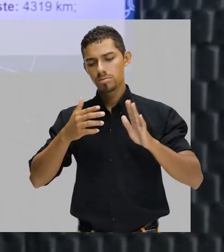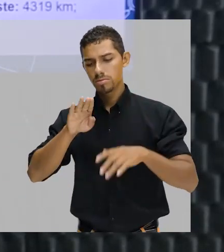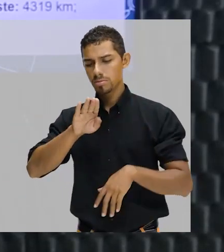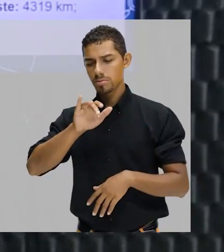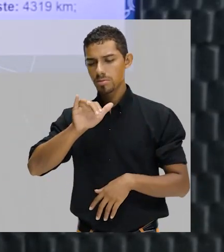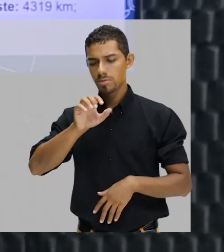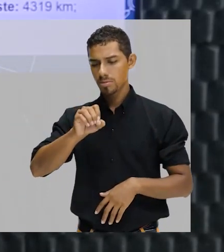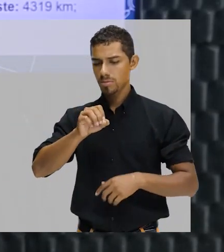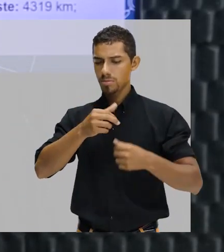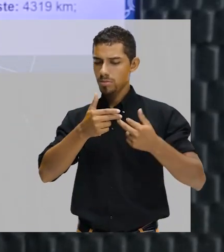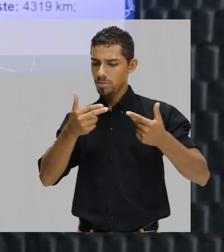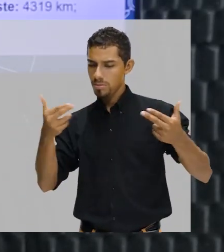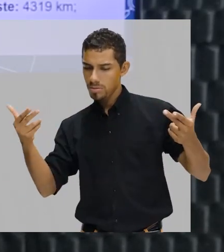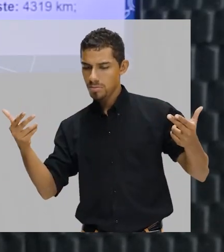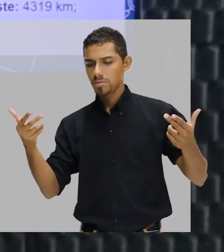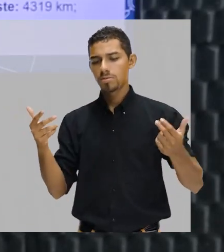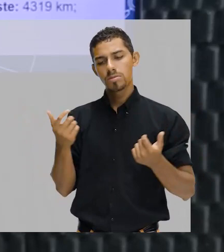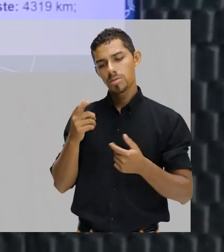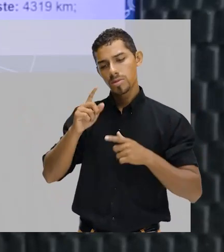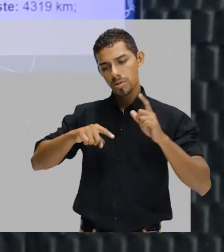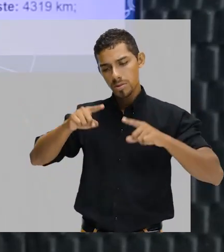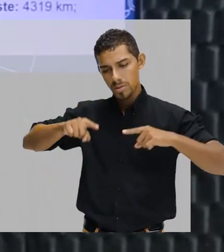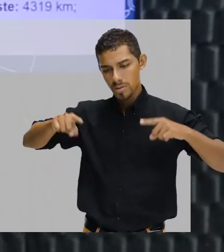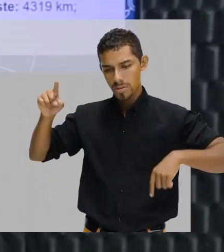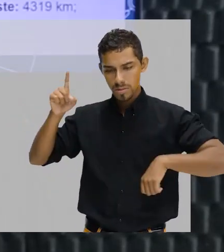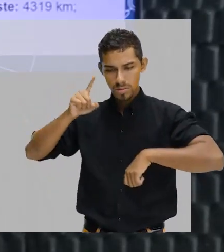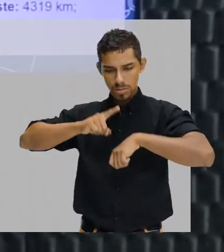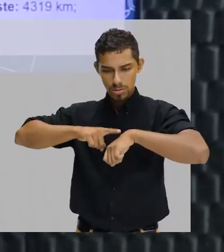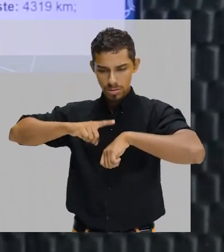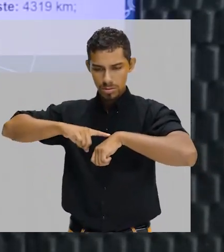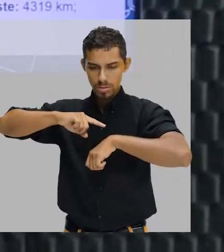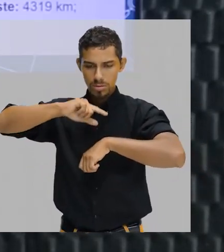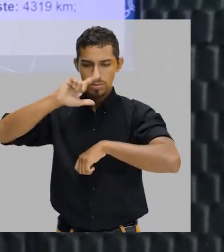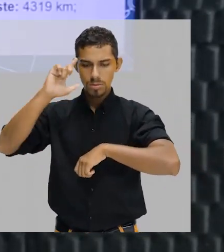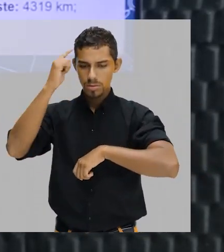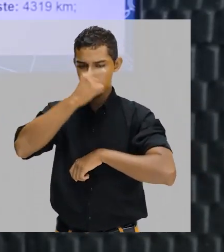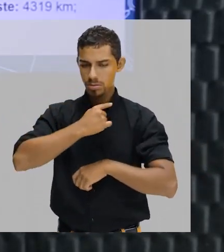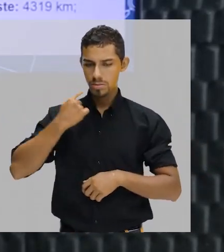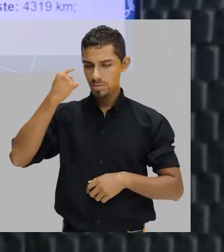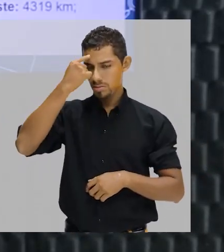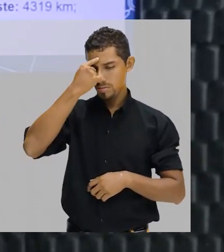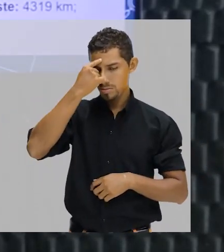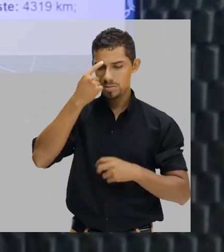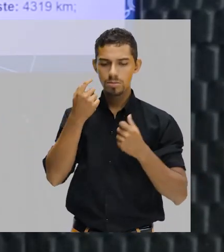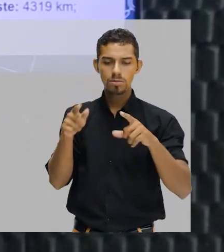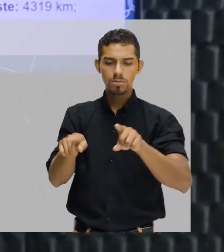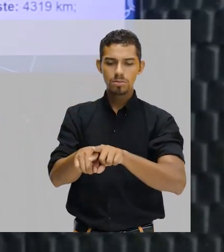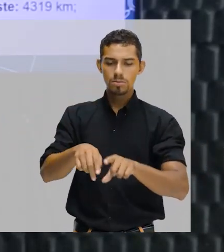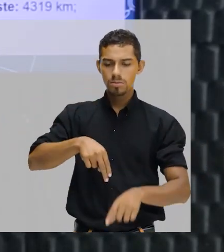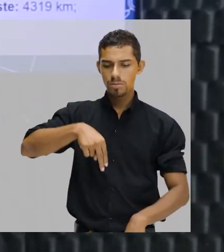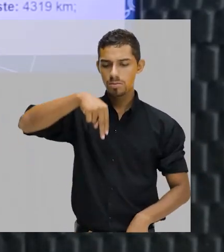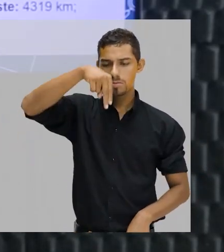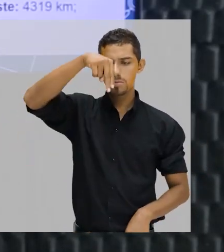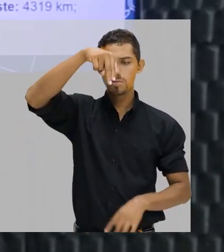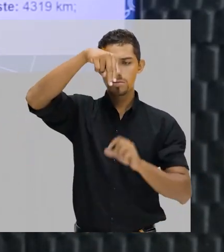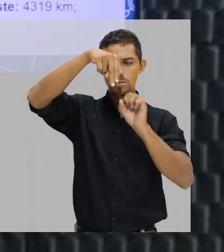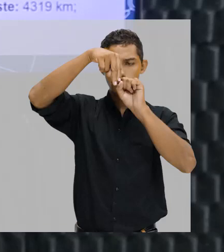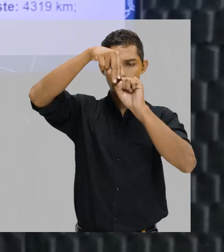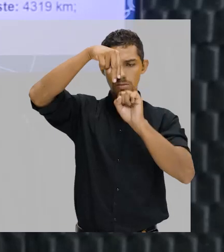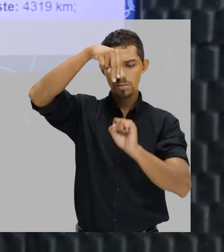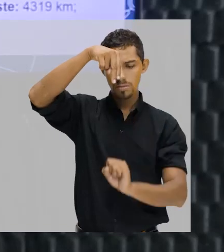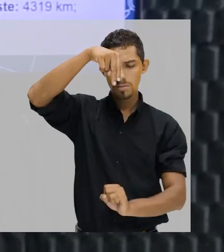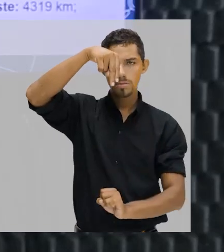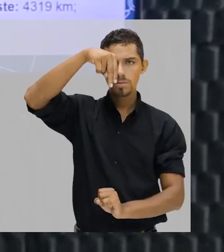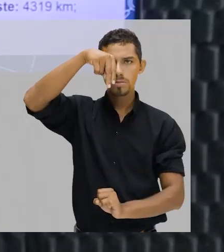certo? Como também a variação de hora. Em relação, por exemplo, ao norte e sul, é essa grande variação de latitude